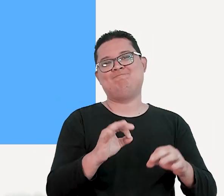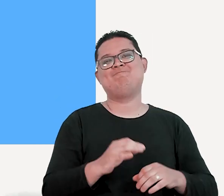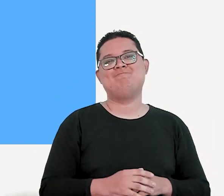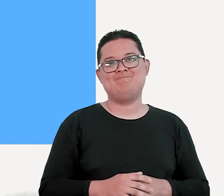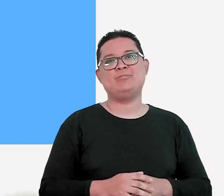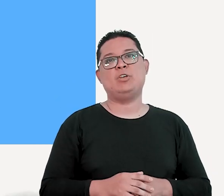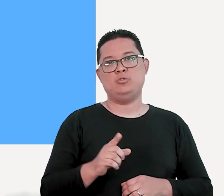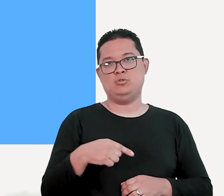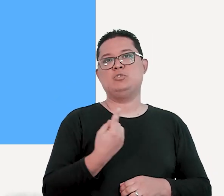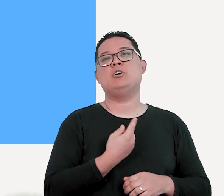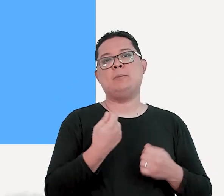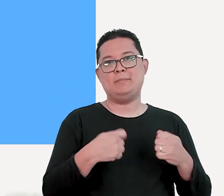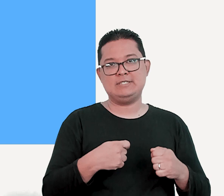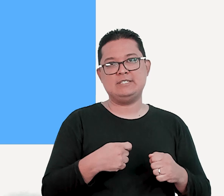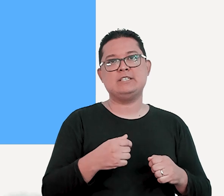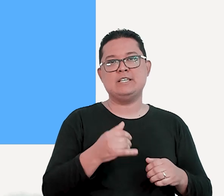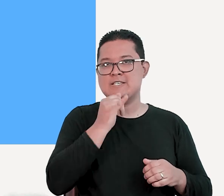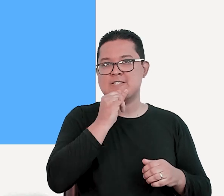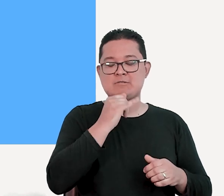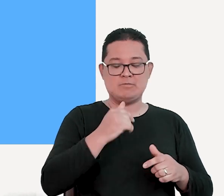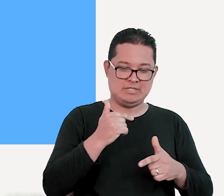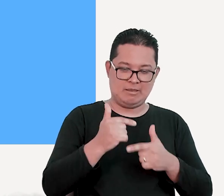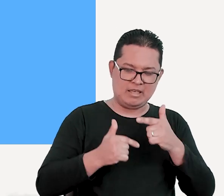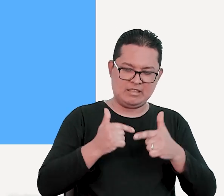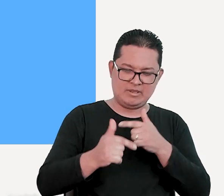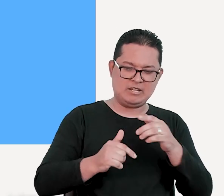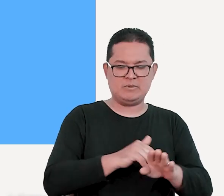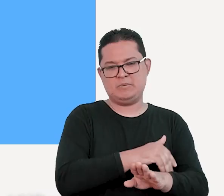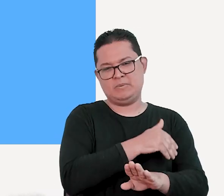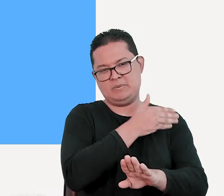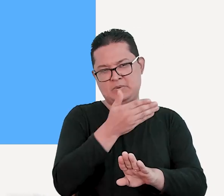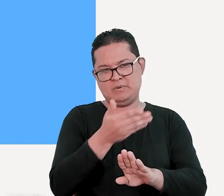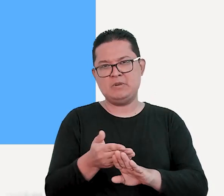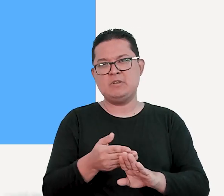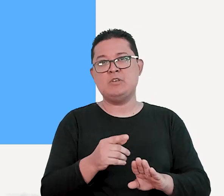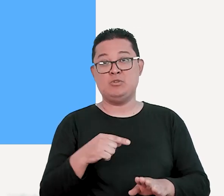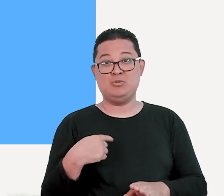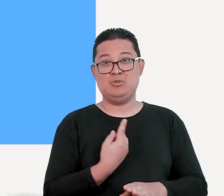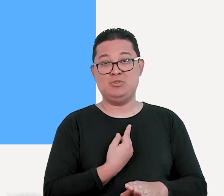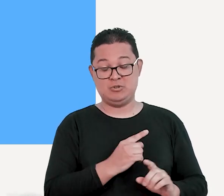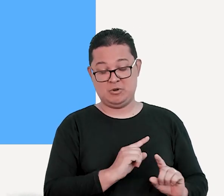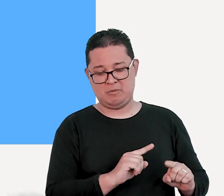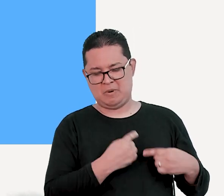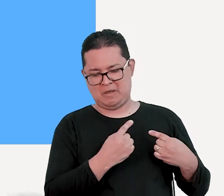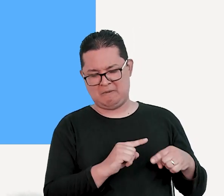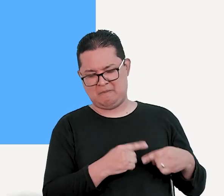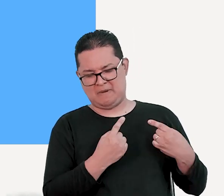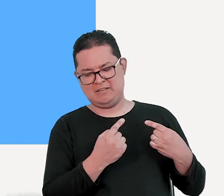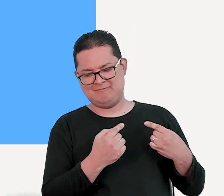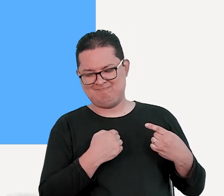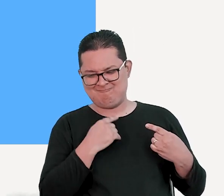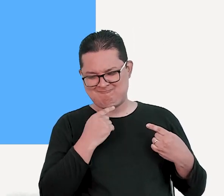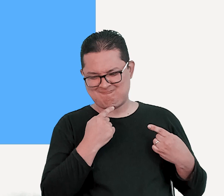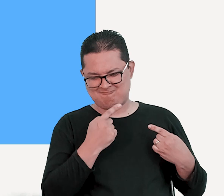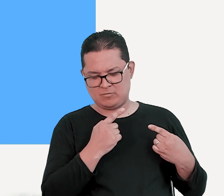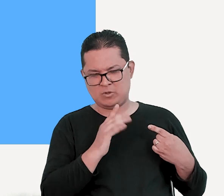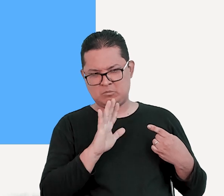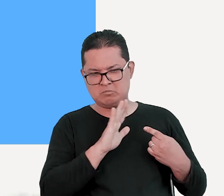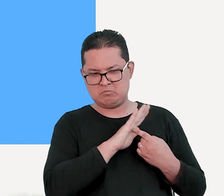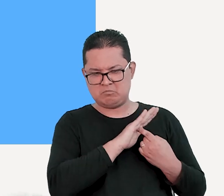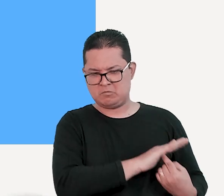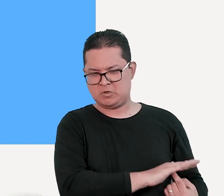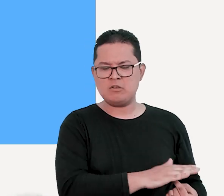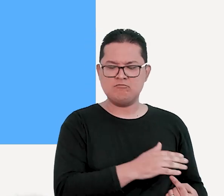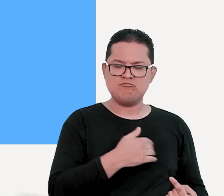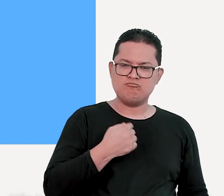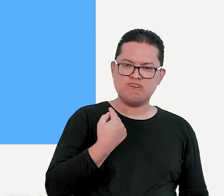dia a gente precisa acreditar na gente mesmo, largar a síndrome da impostora ali de lado e falar assim, eu vou tentar. Né? E pode ser